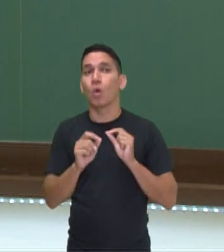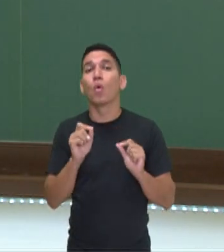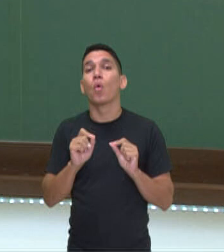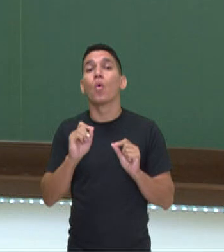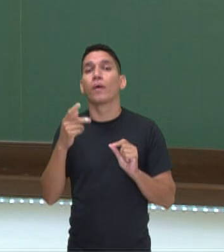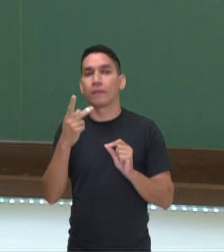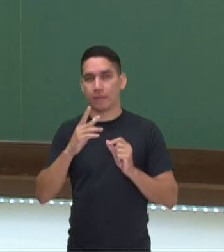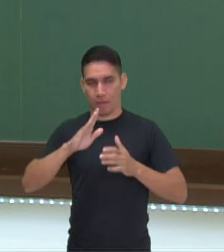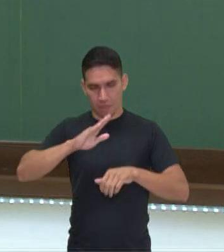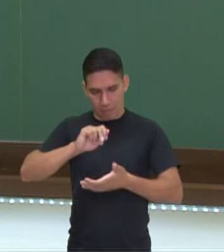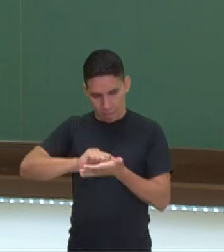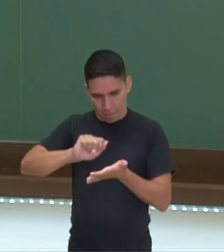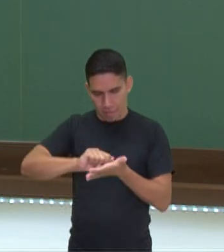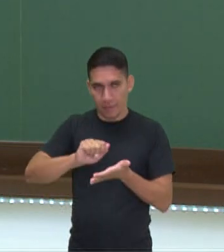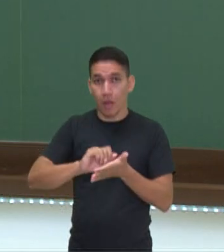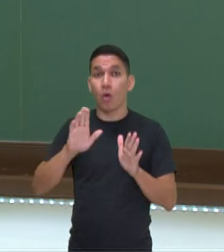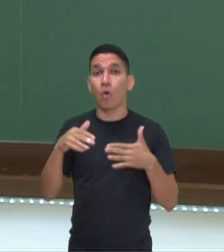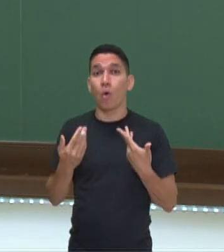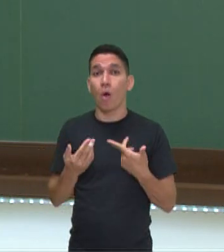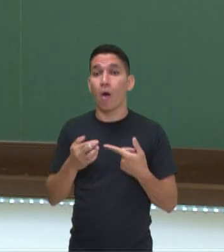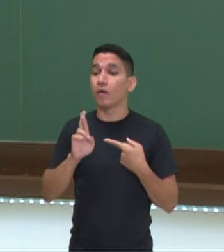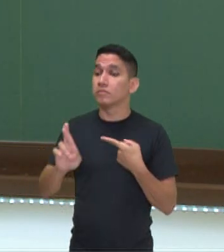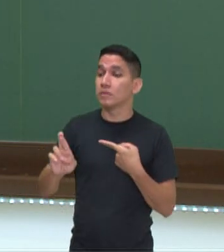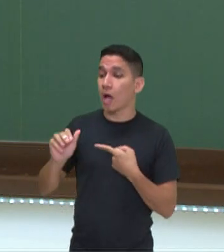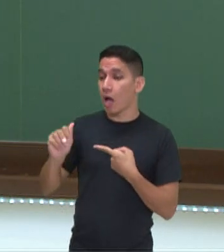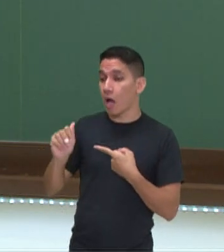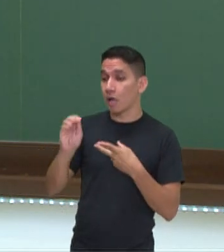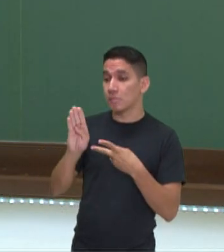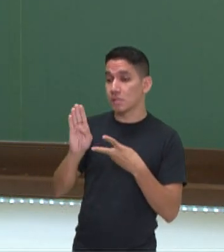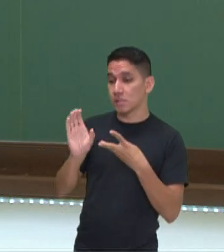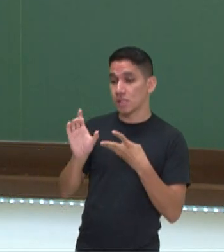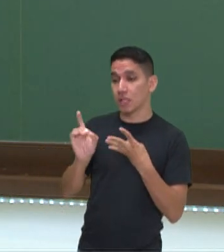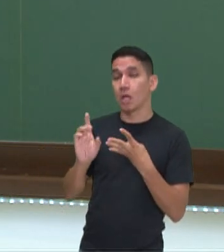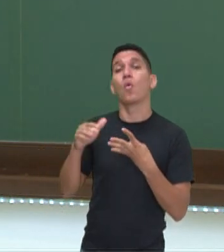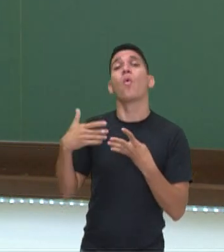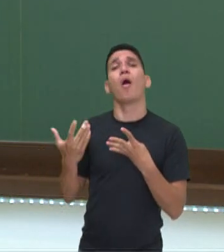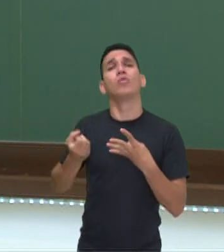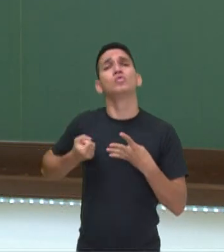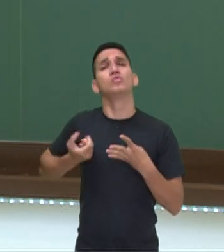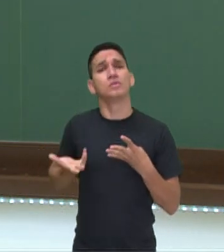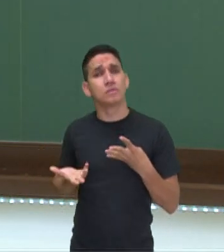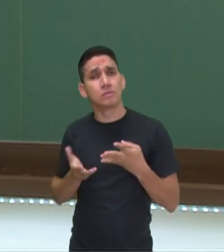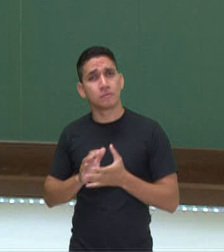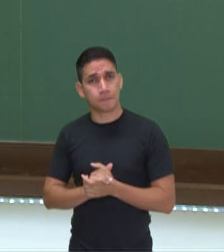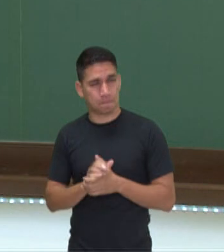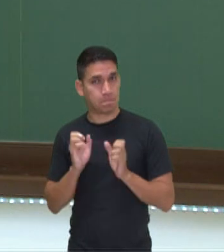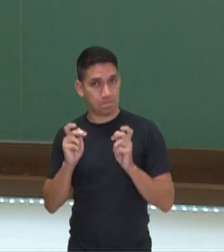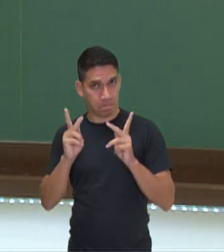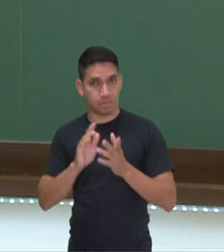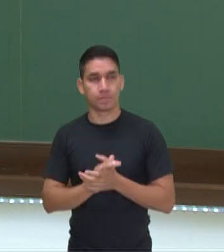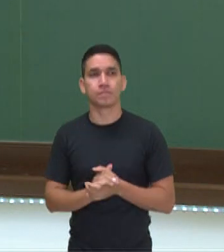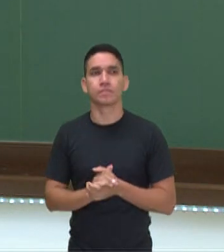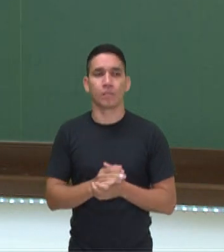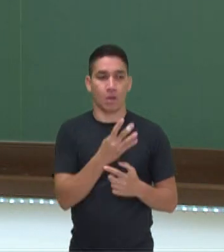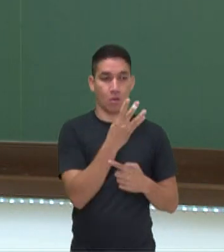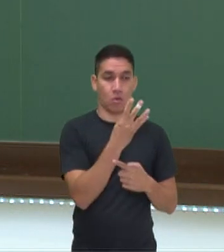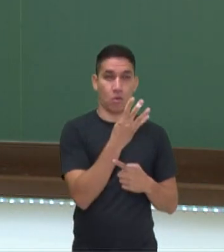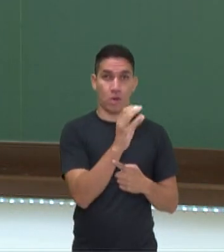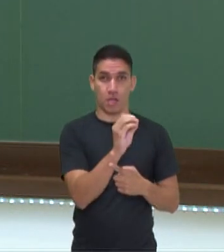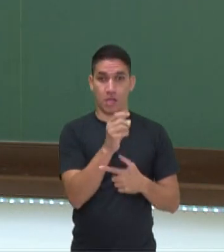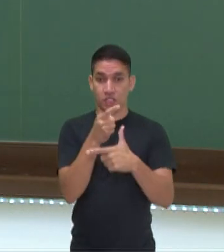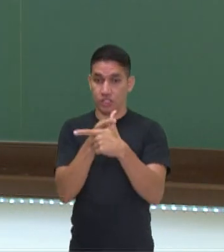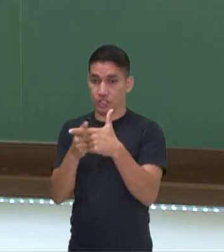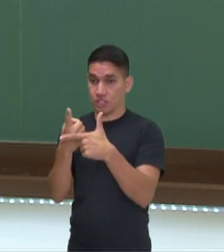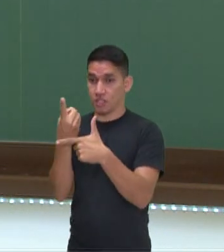um valor de ar de B C e D Ok vamos lá 40 /